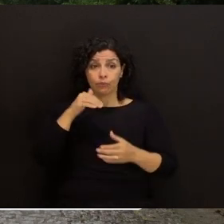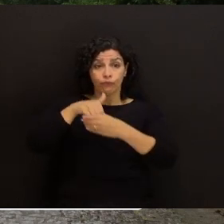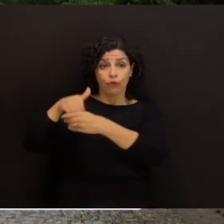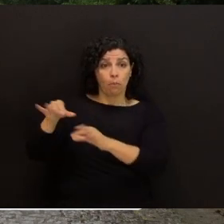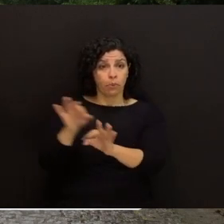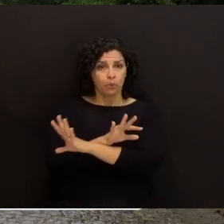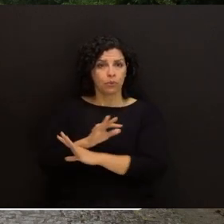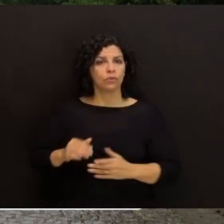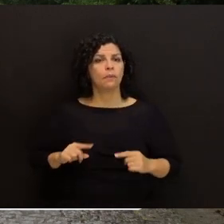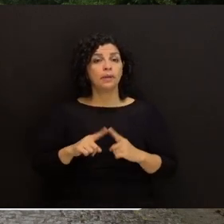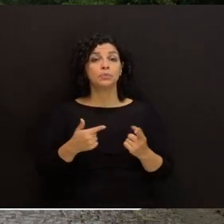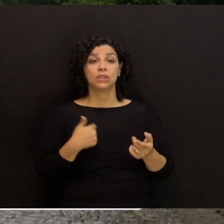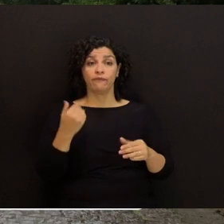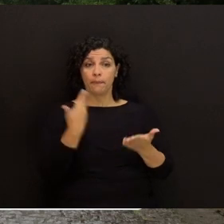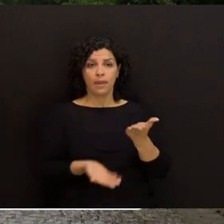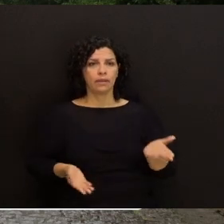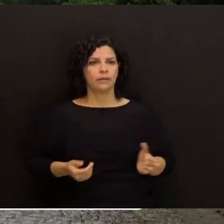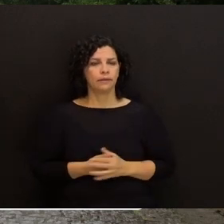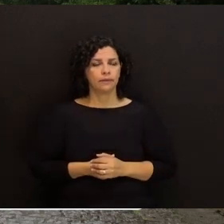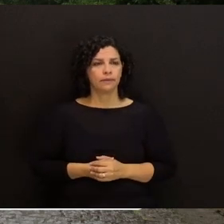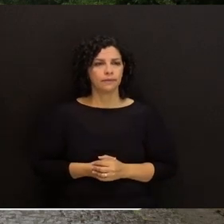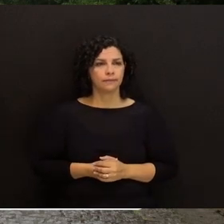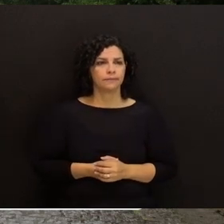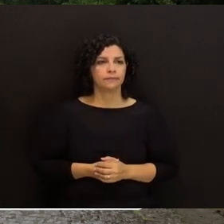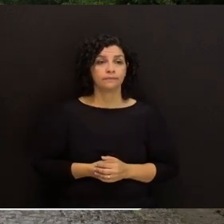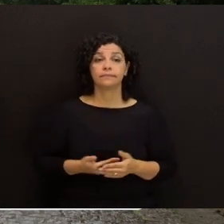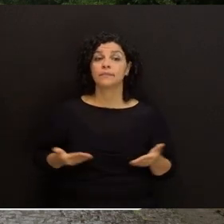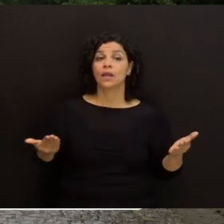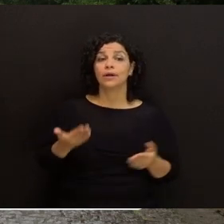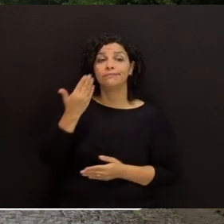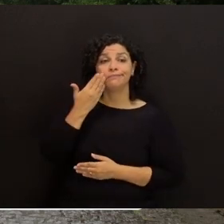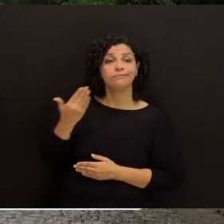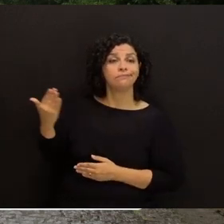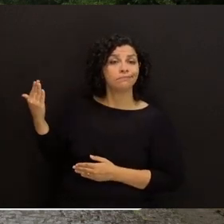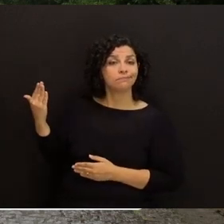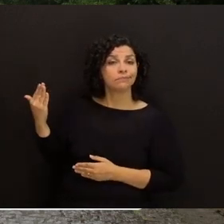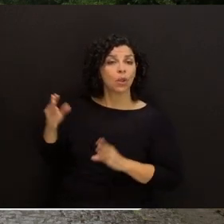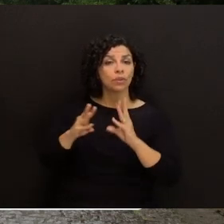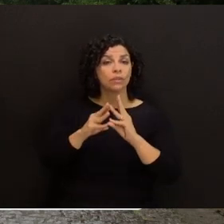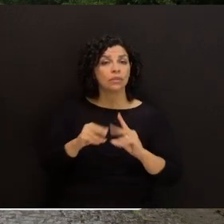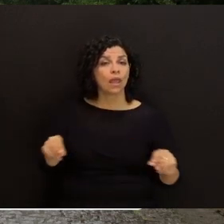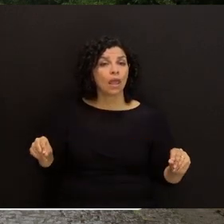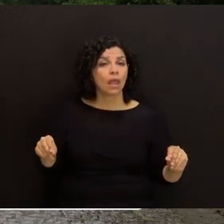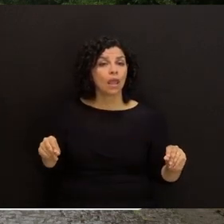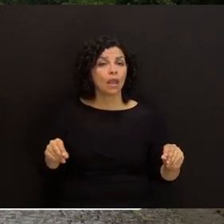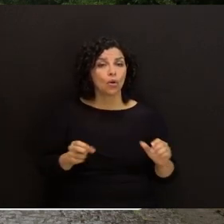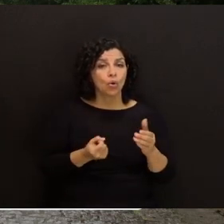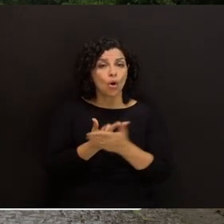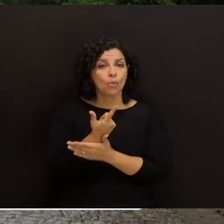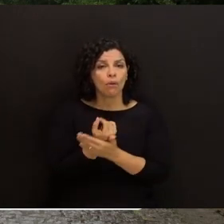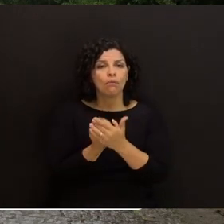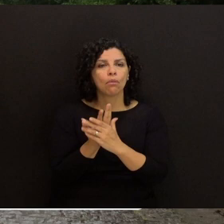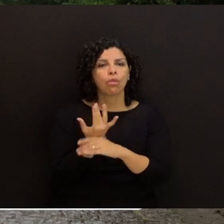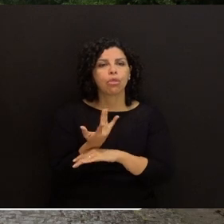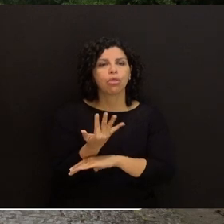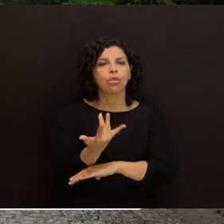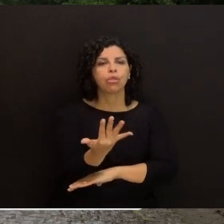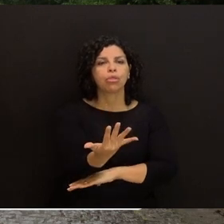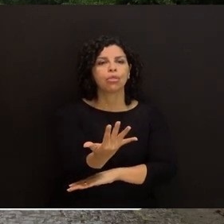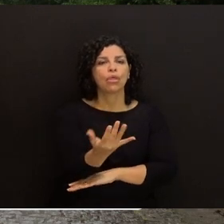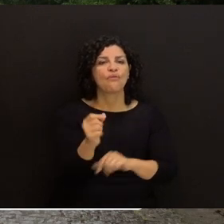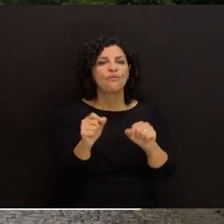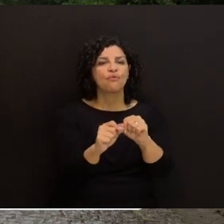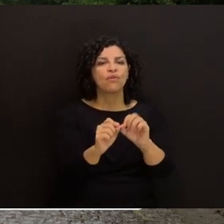porque já vão perder E aí tava o terreno criando mato nada foi feito